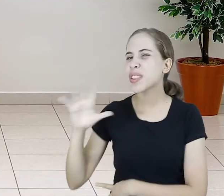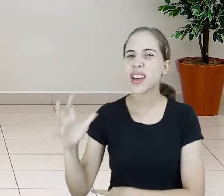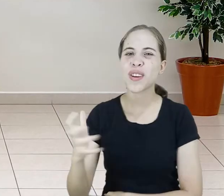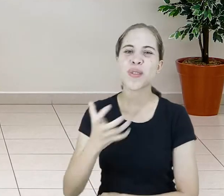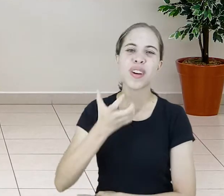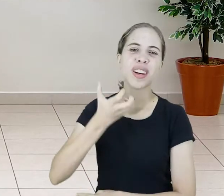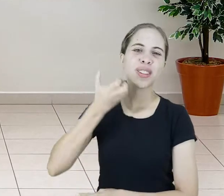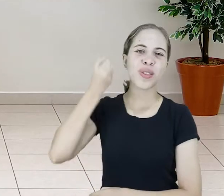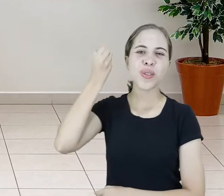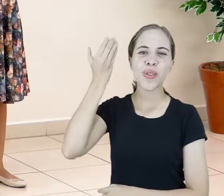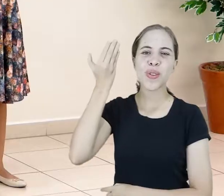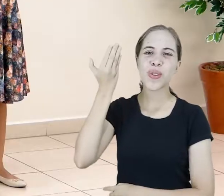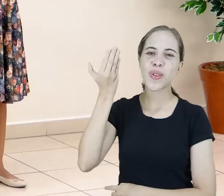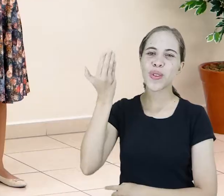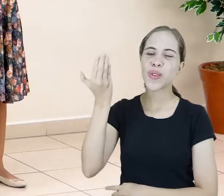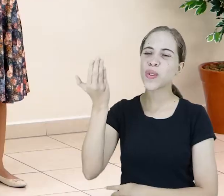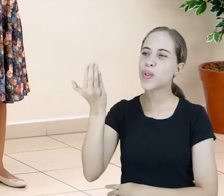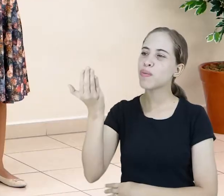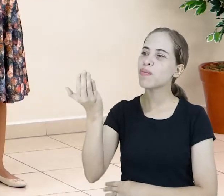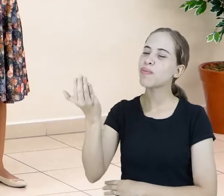é meu Salvador,